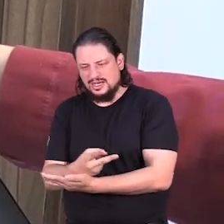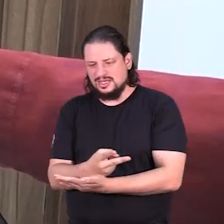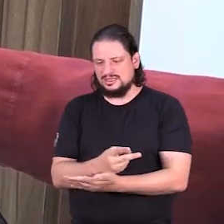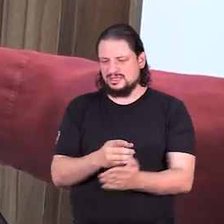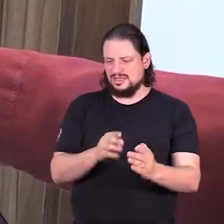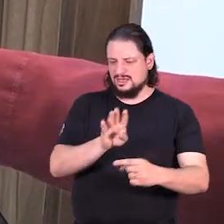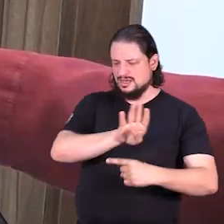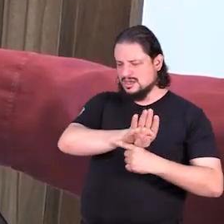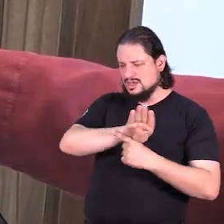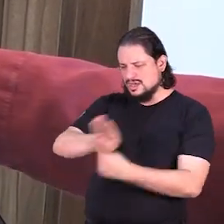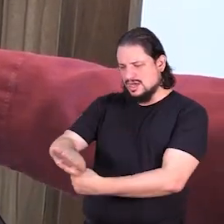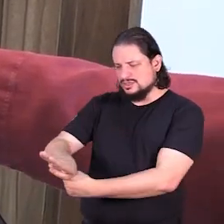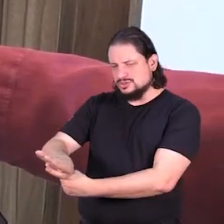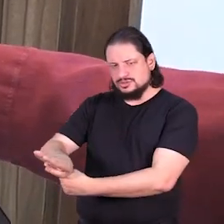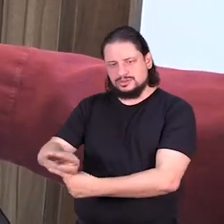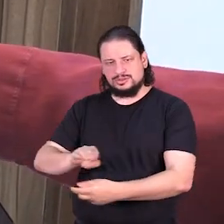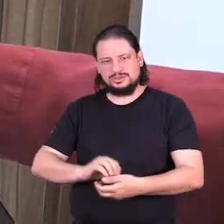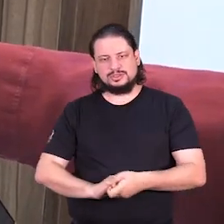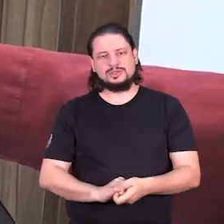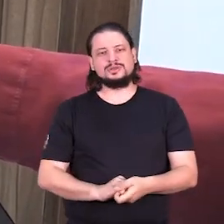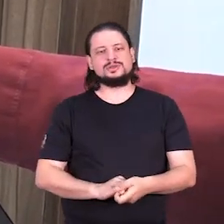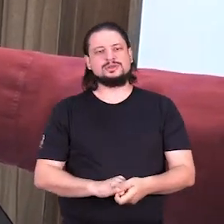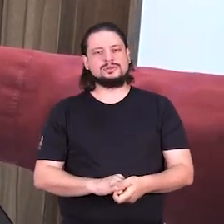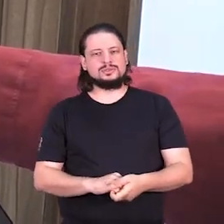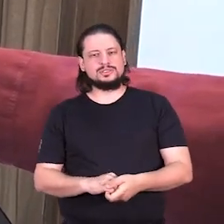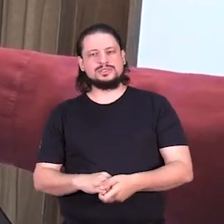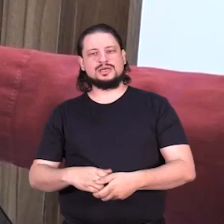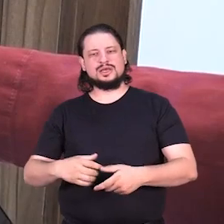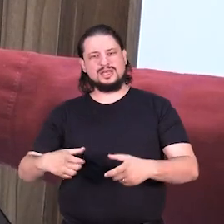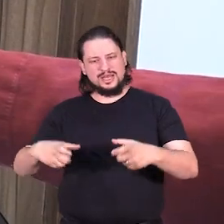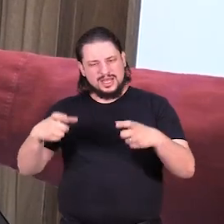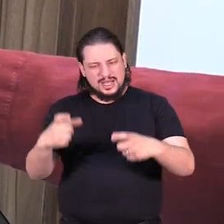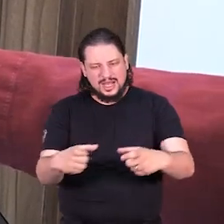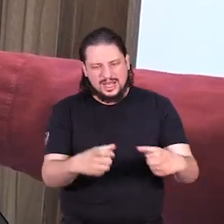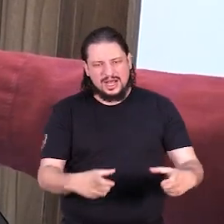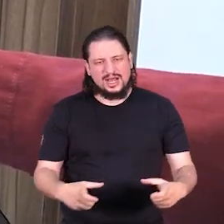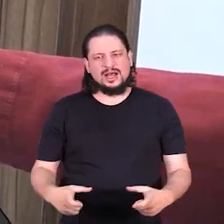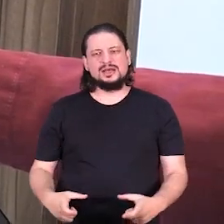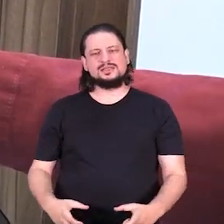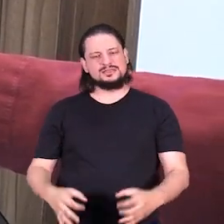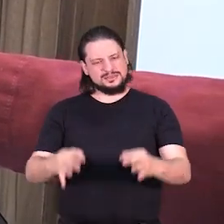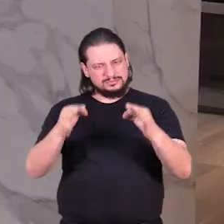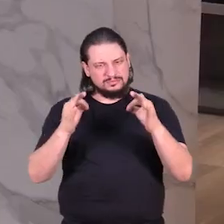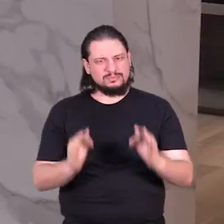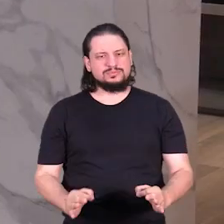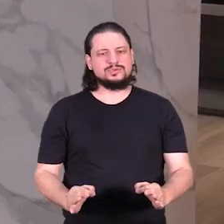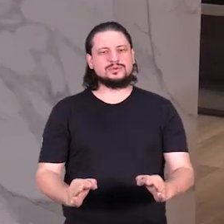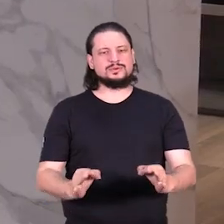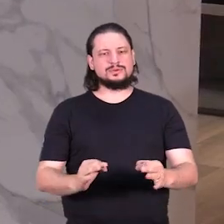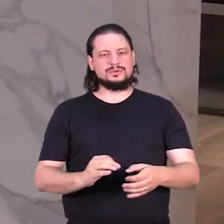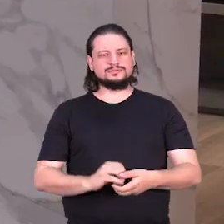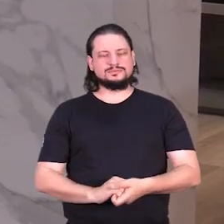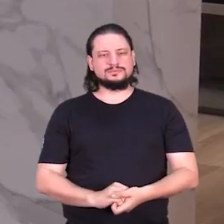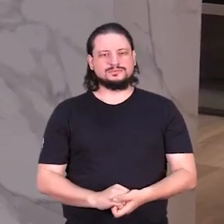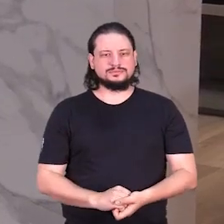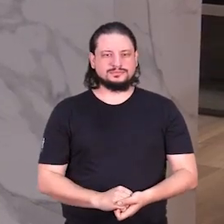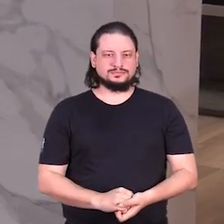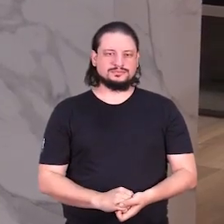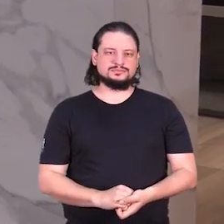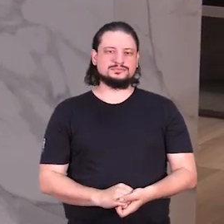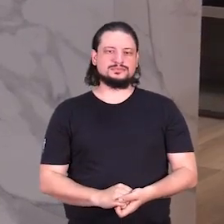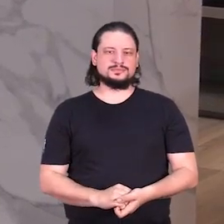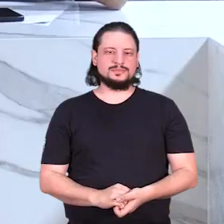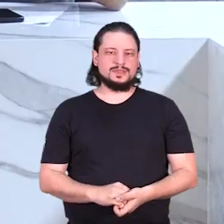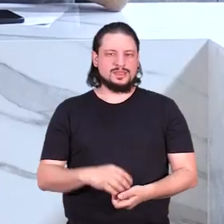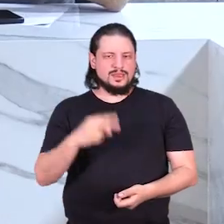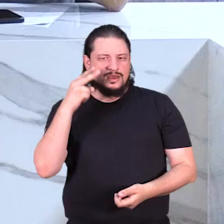que hoje estão irregulares inibir que existam mais áreas irregulares para que o município não perca